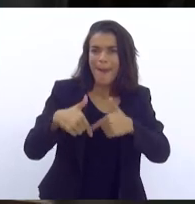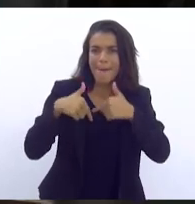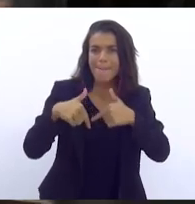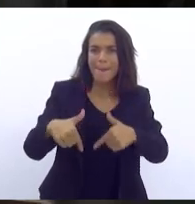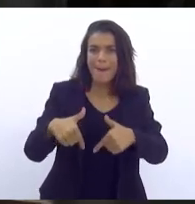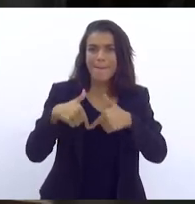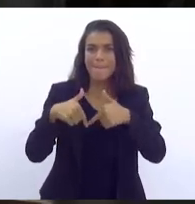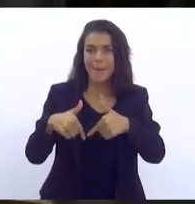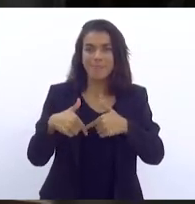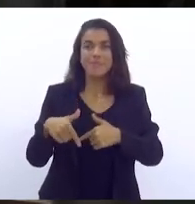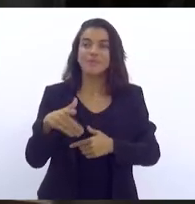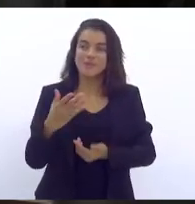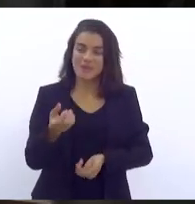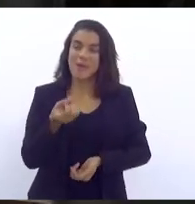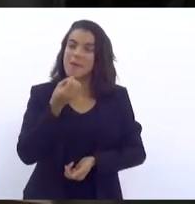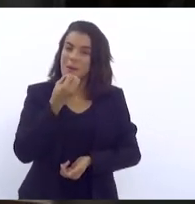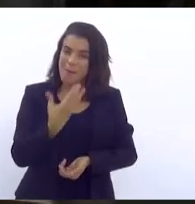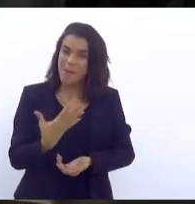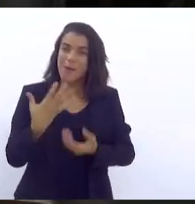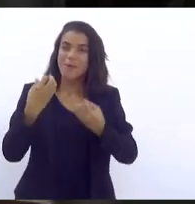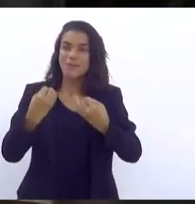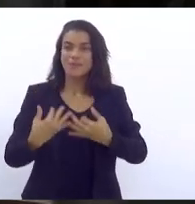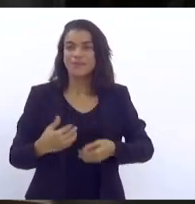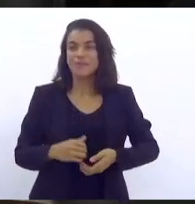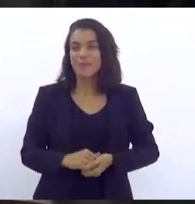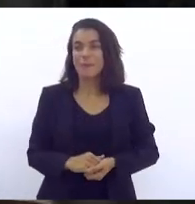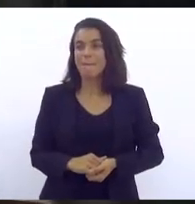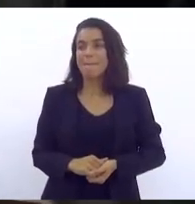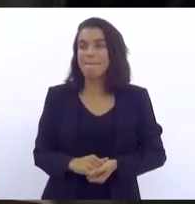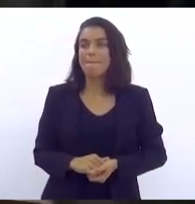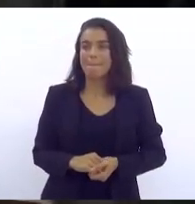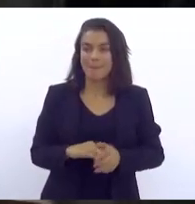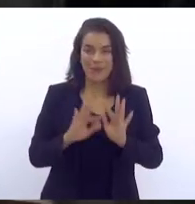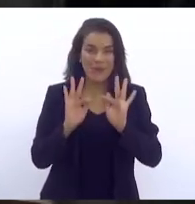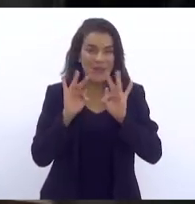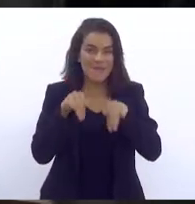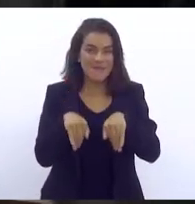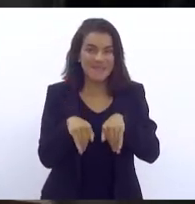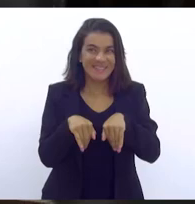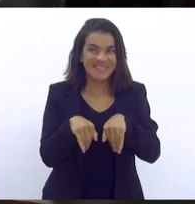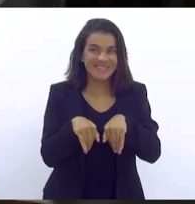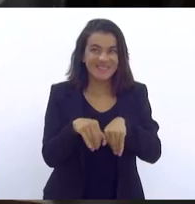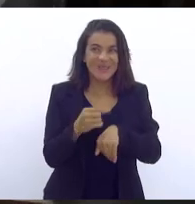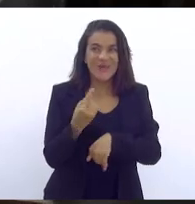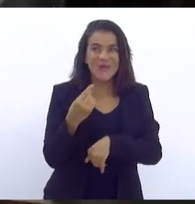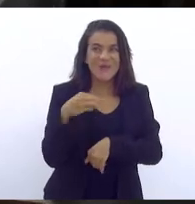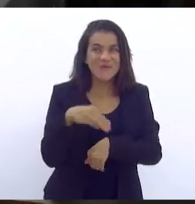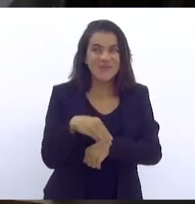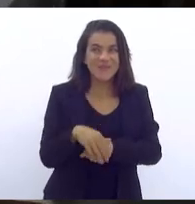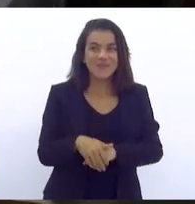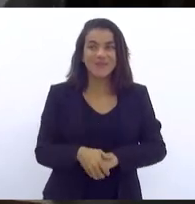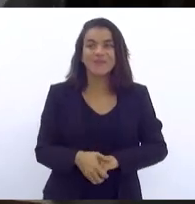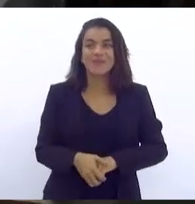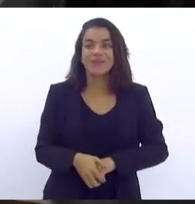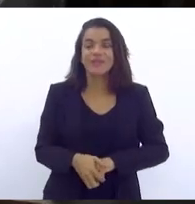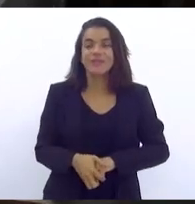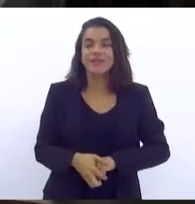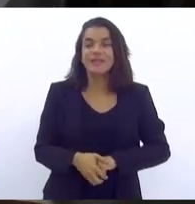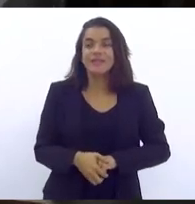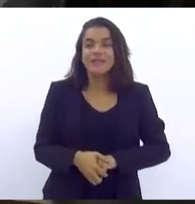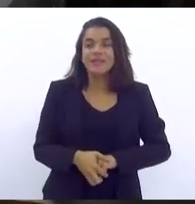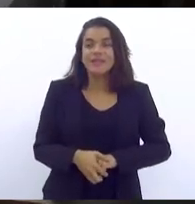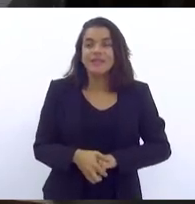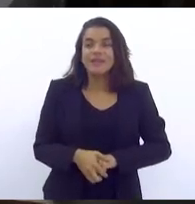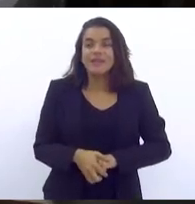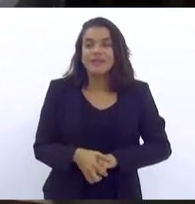tá então é bom esclarecer sobre como a trabalho só tô terminando Dani só mais um minuto aqui eh